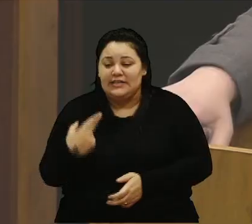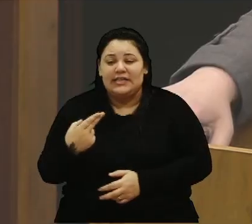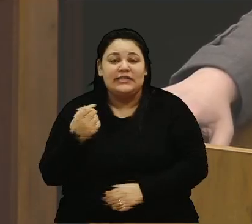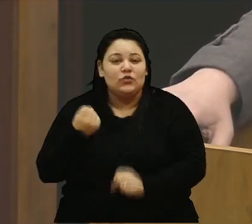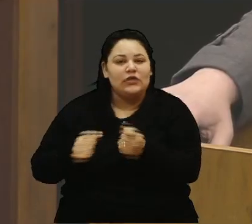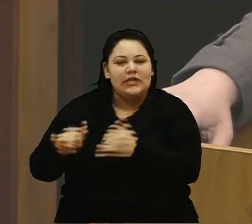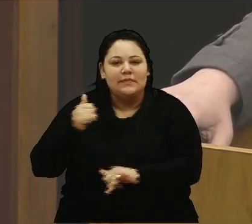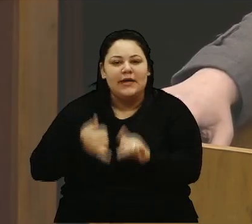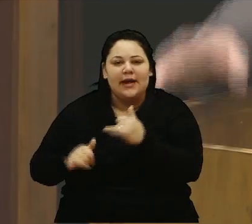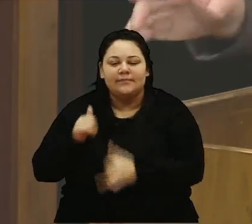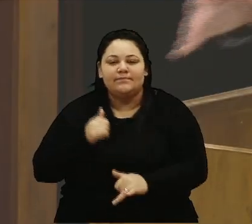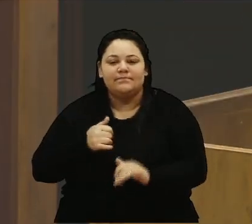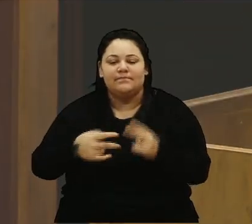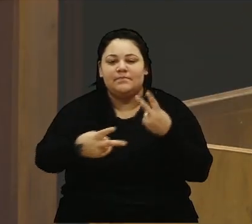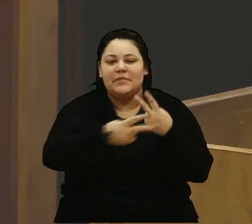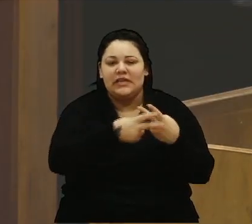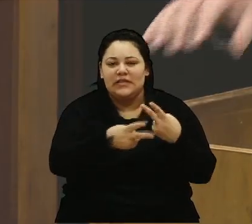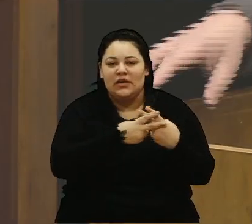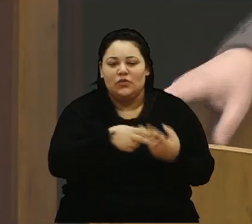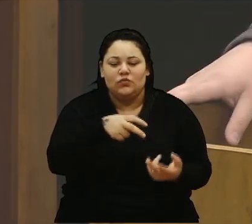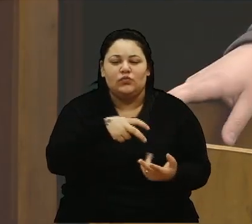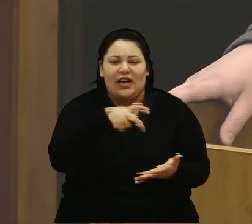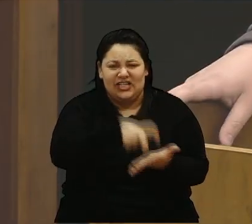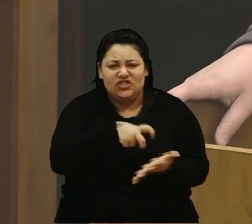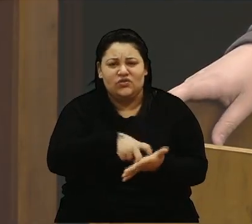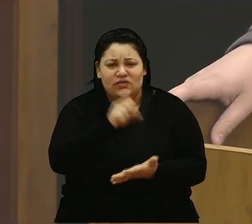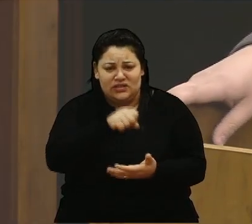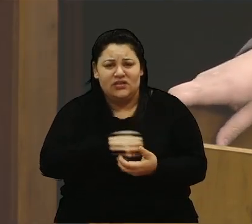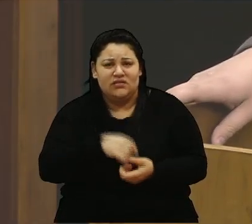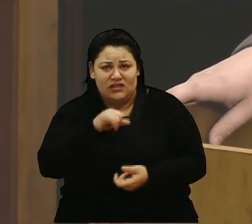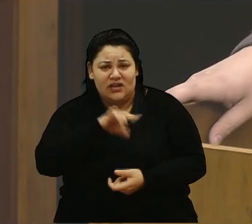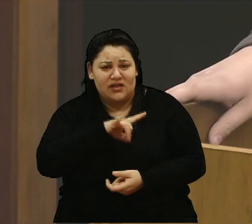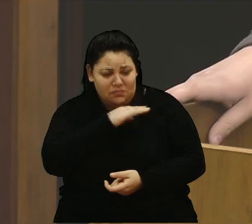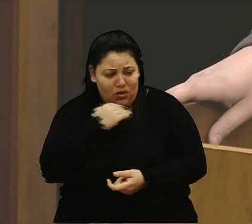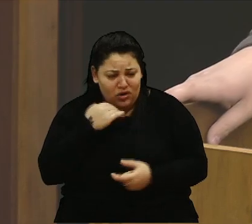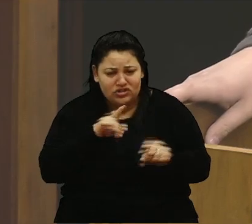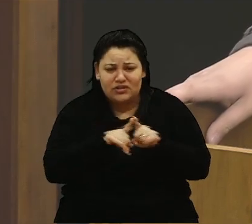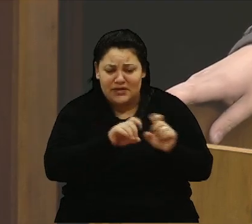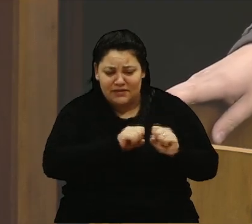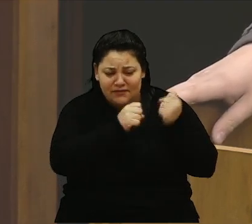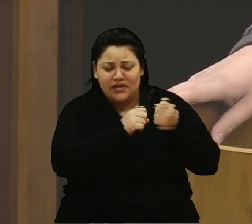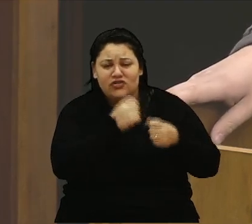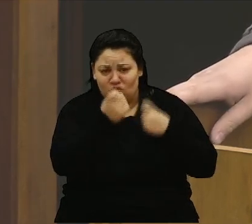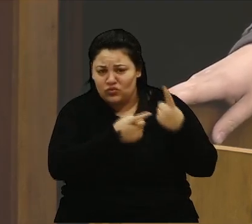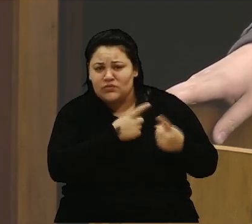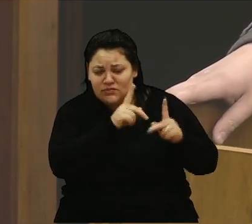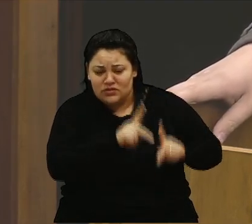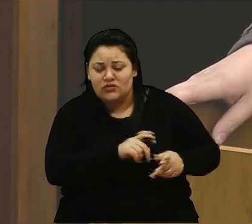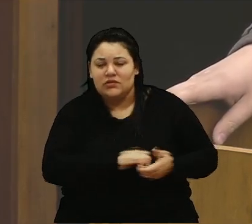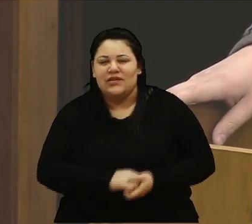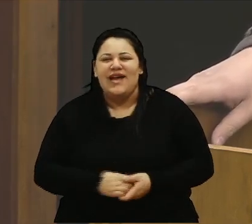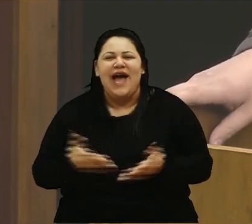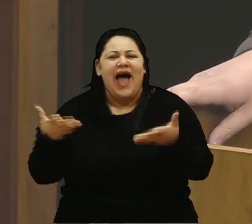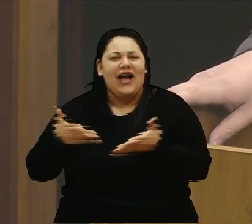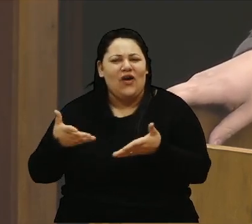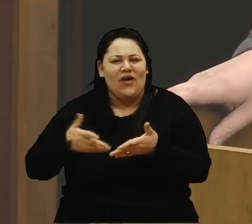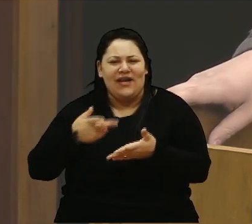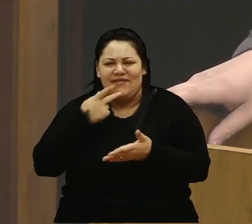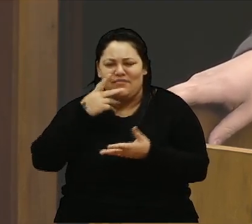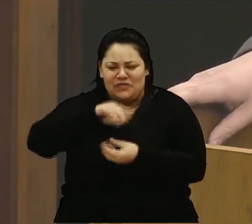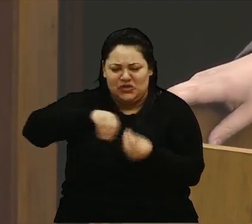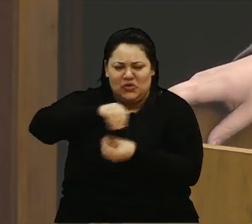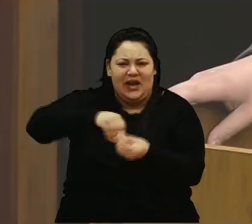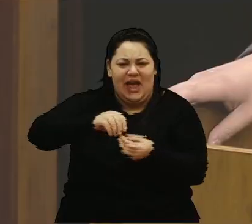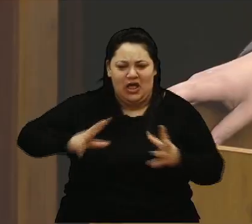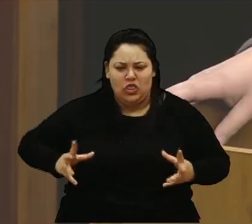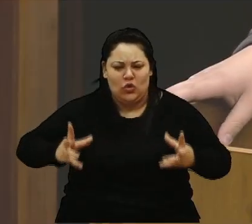prisão, condenação, defendemos, tem colegas aqui que defendem inclusive pena de morte por alguns crimes desse sentido. Agora, generalizar, eu